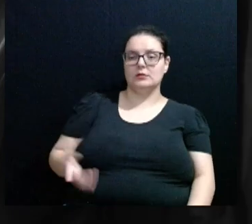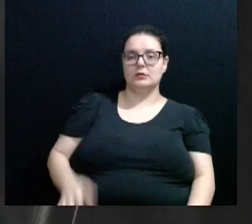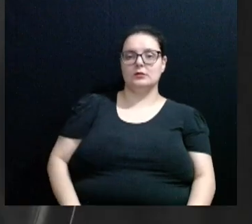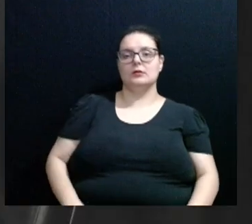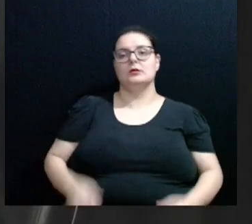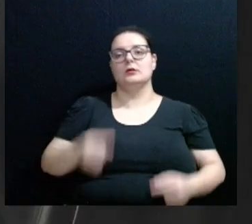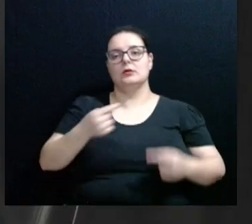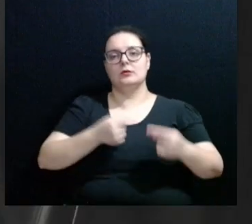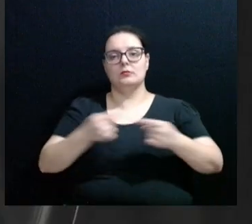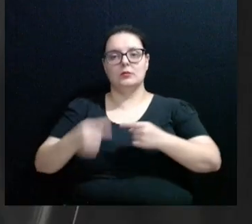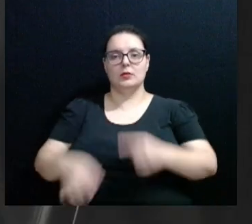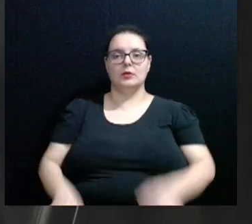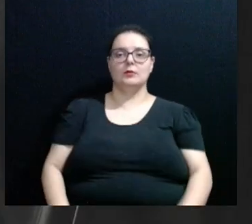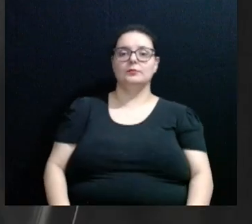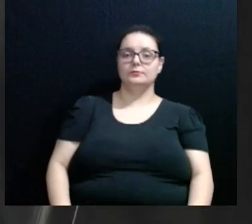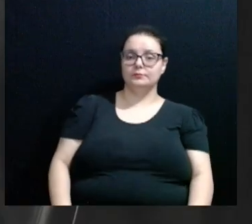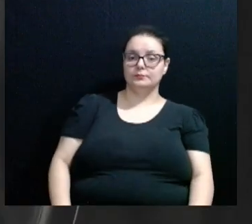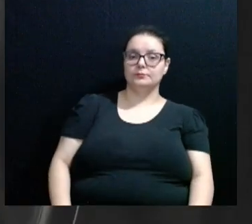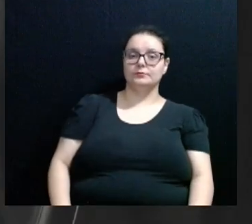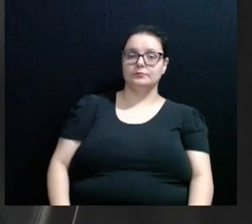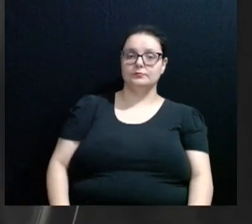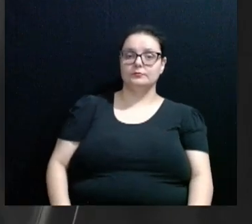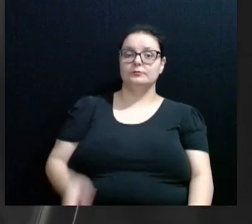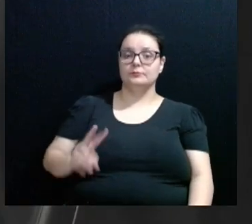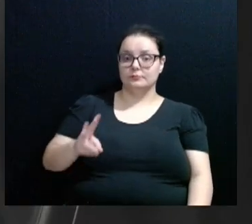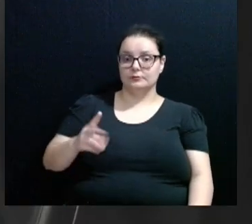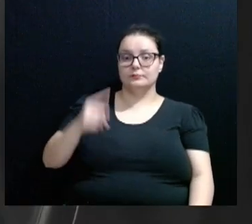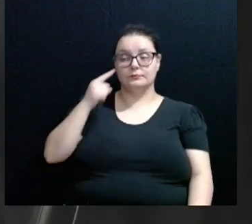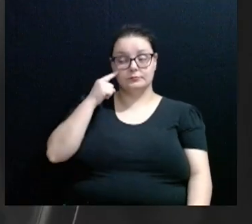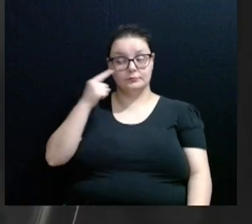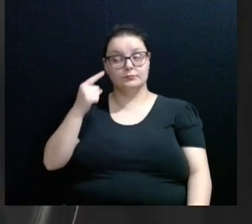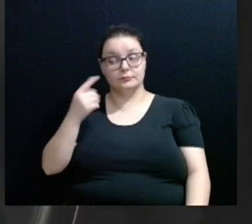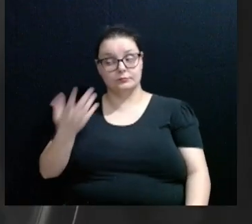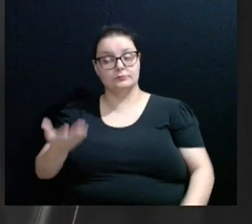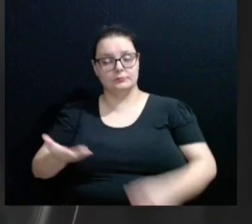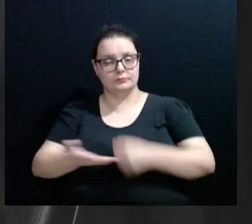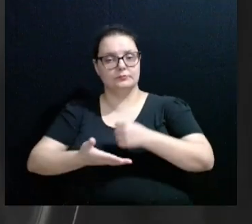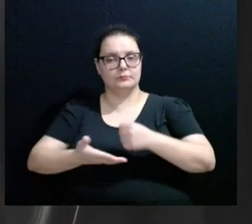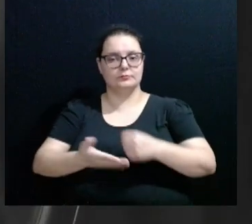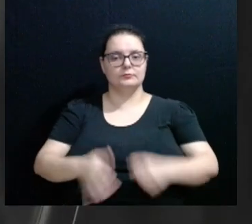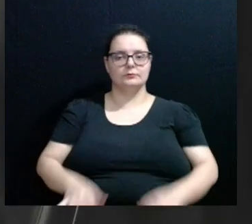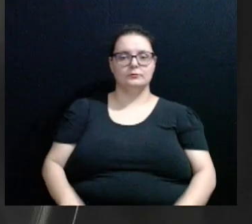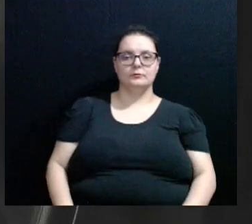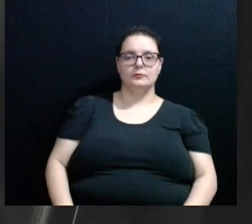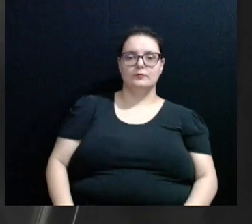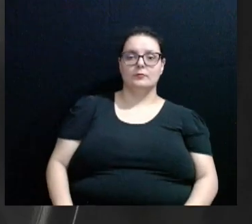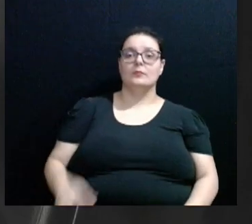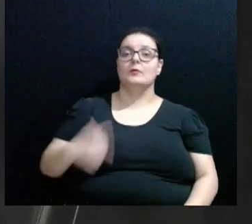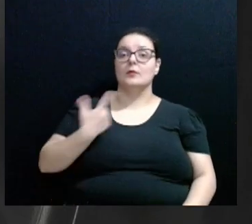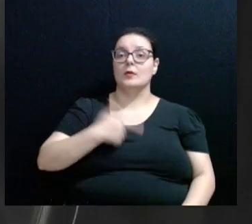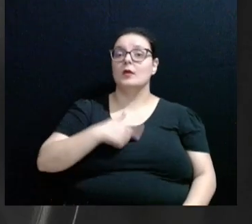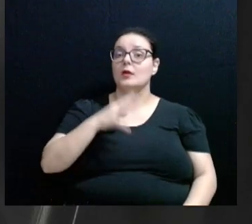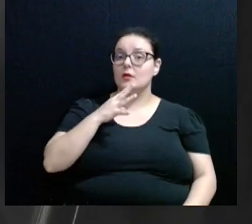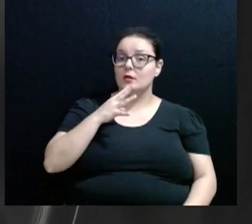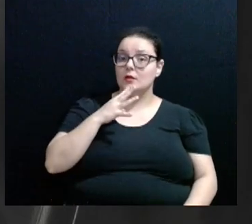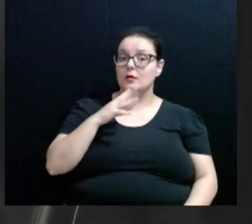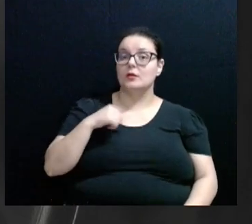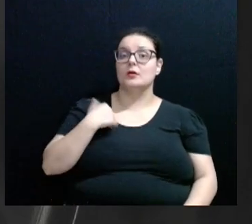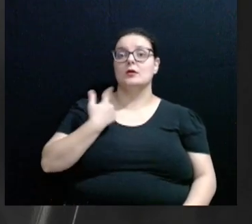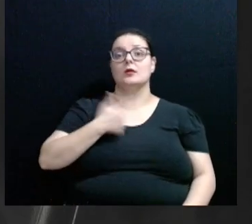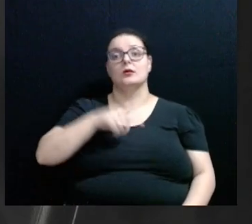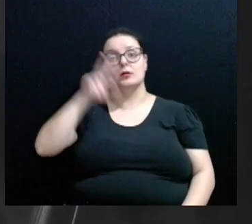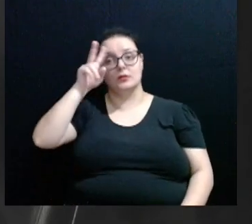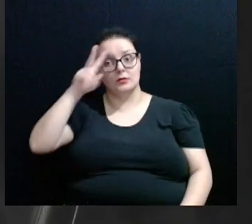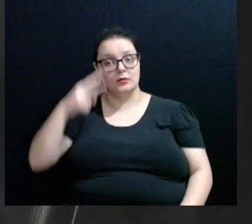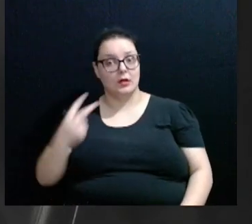discussão que eu sempre parti da premissa que a gente tem que conhecer a nossa história, valorizar a nossa história, e